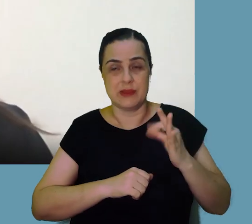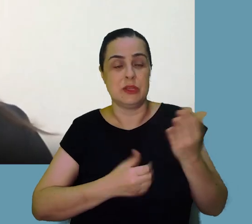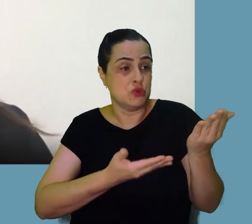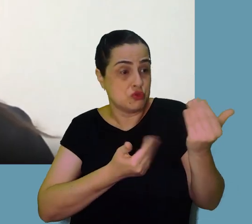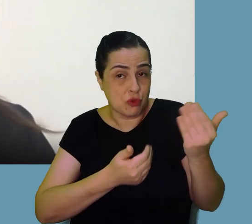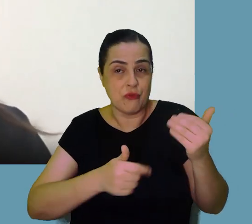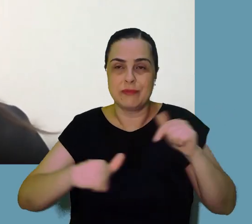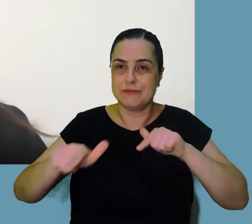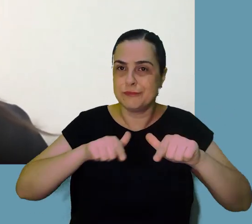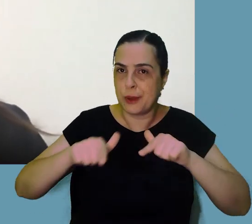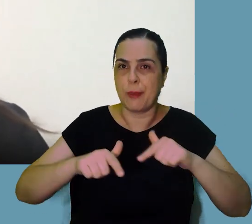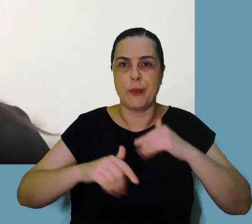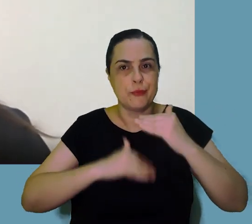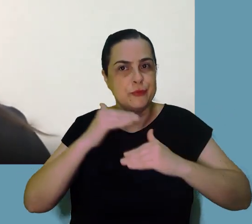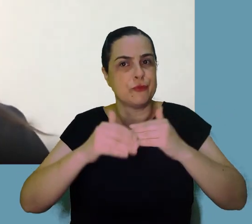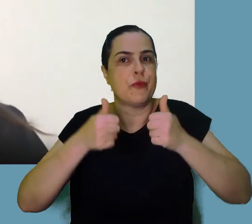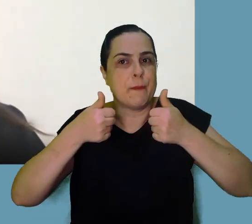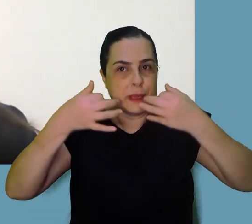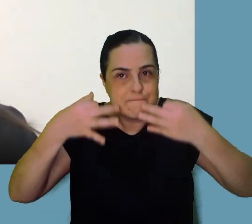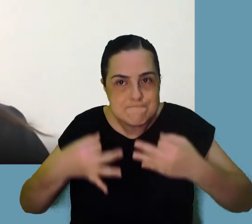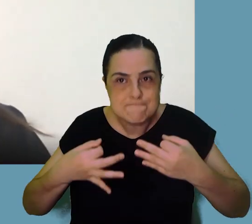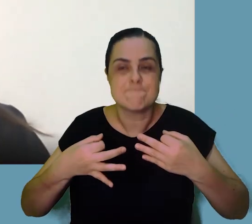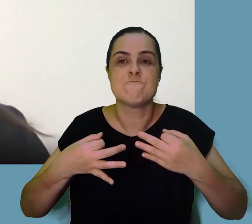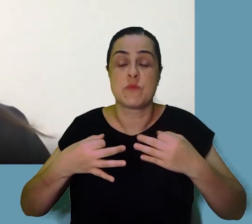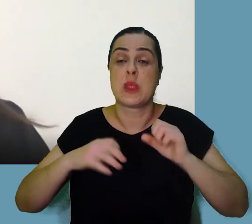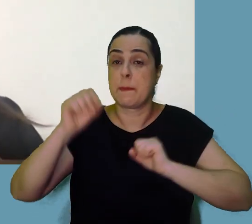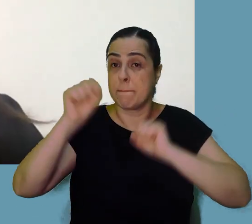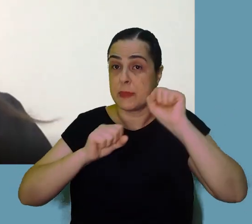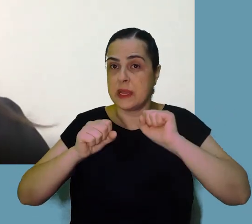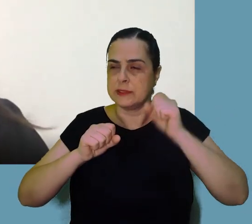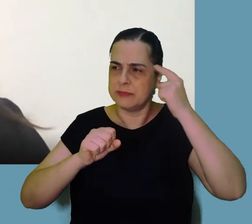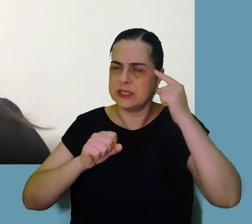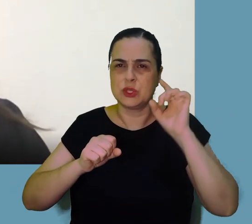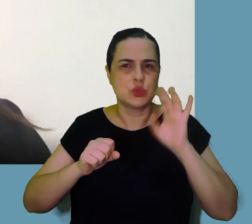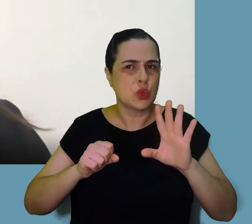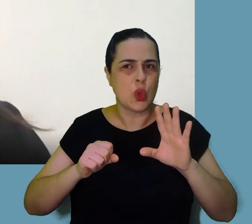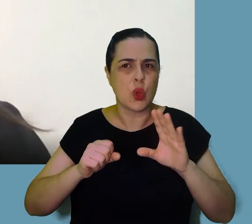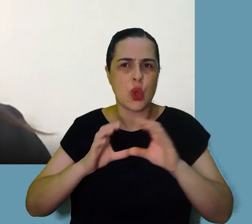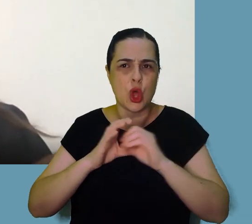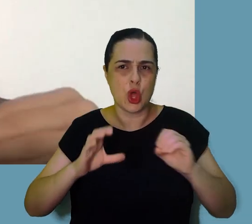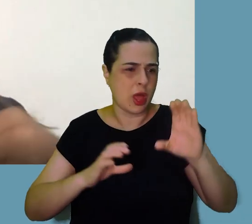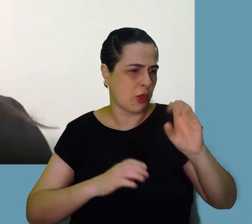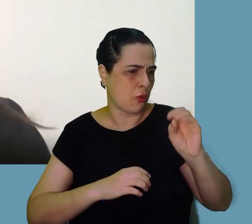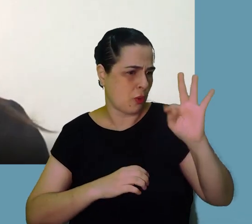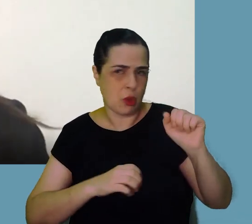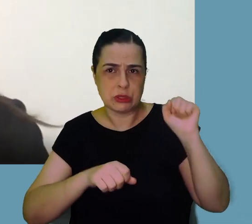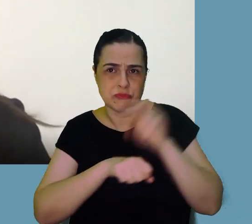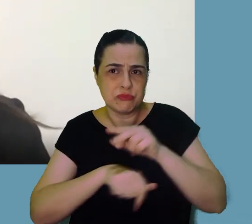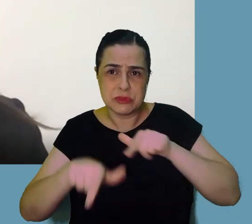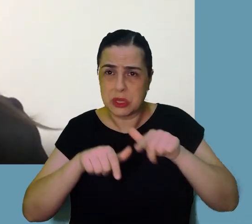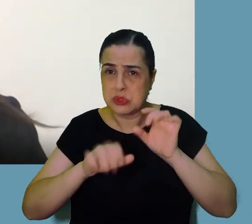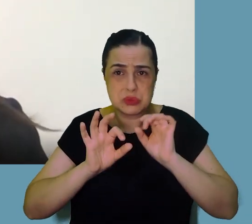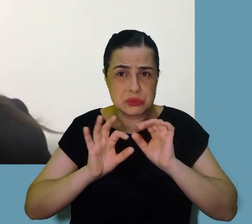de jovens é também olhar para dentro da organização, principalmente, para além da cota. Né? A cota ela vai trazer e ela